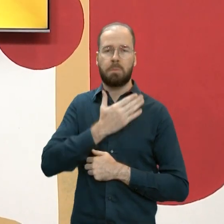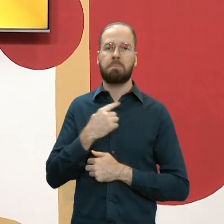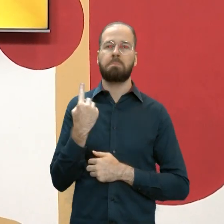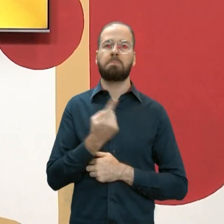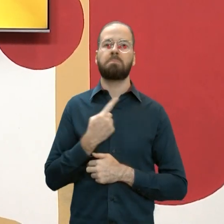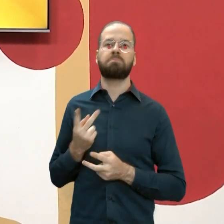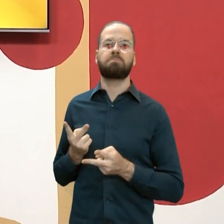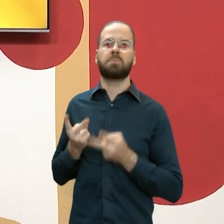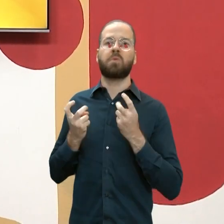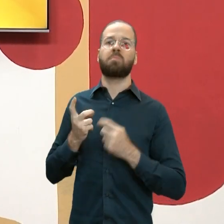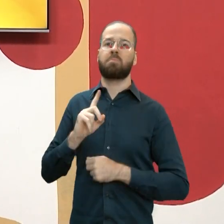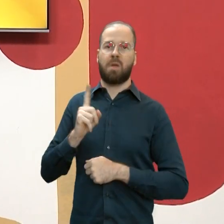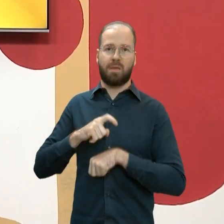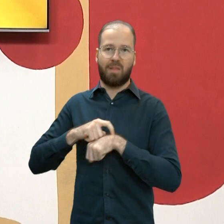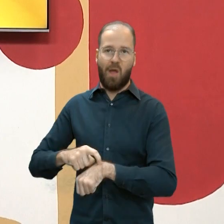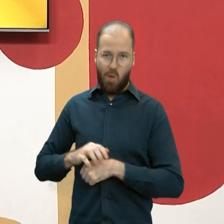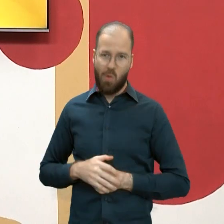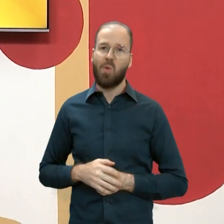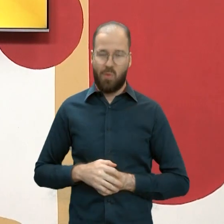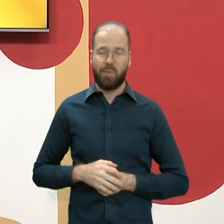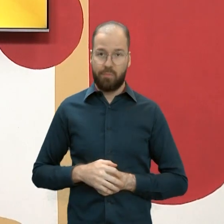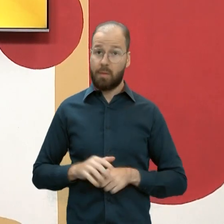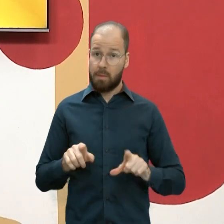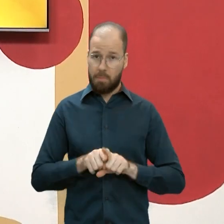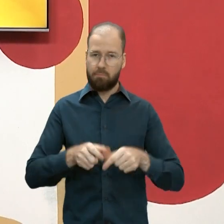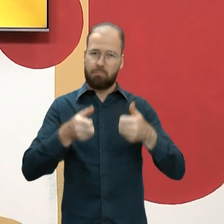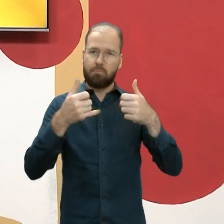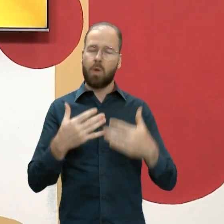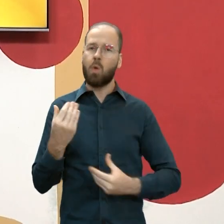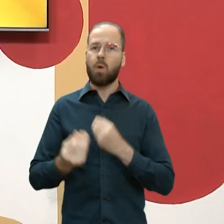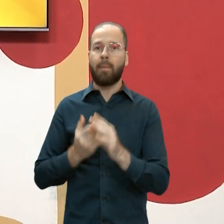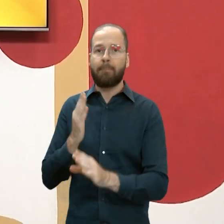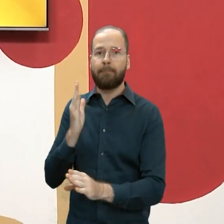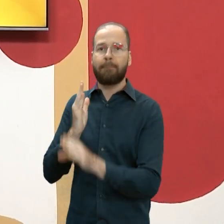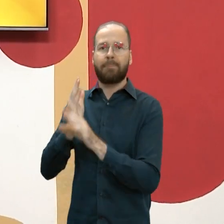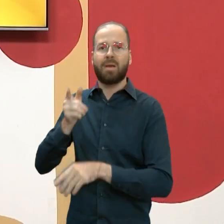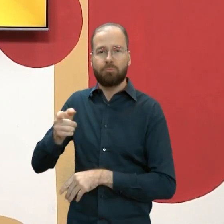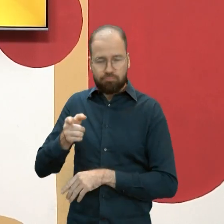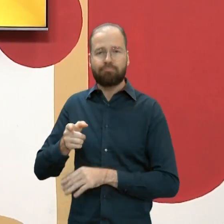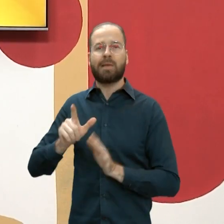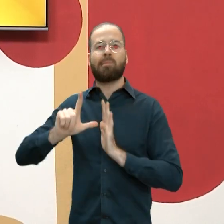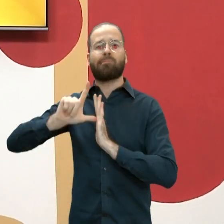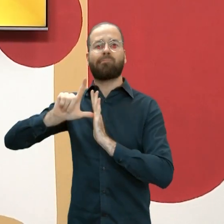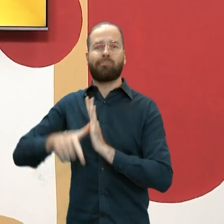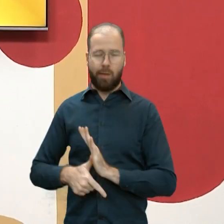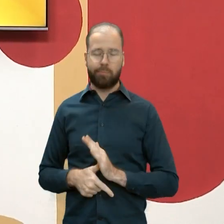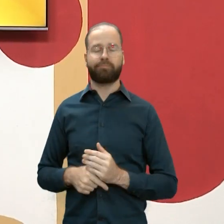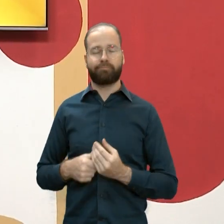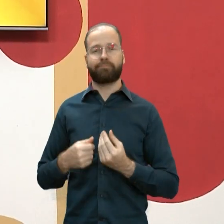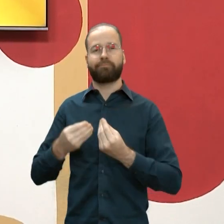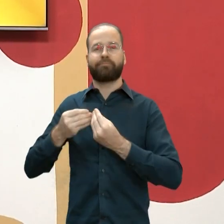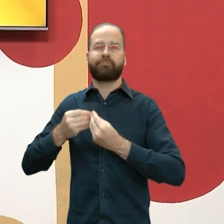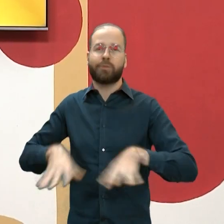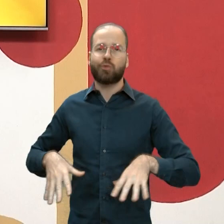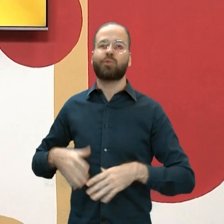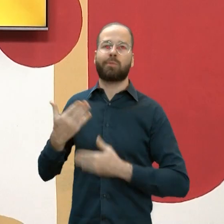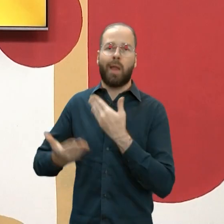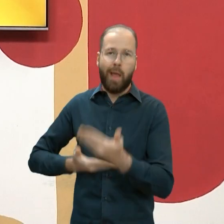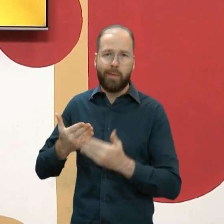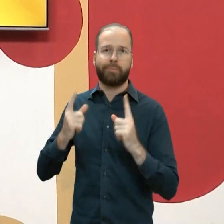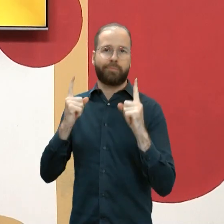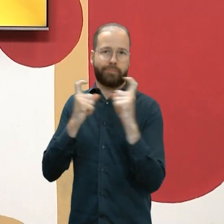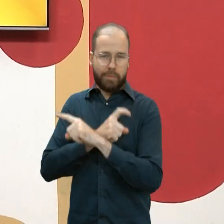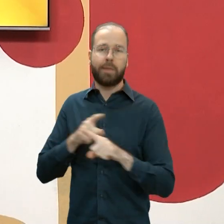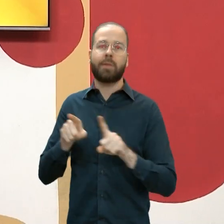percebidas de imediato. Vamos destacar como o diagnóstico tardio dificulta o tratamento e quais os principais desafios para